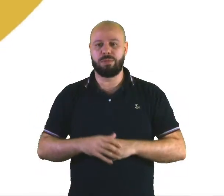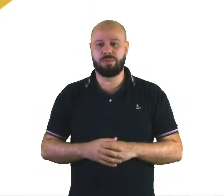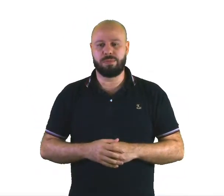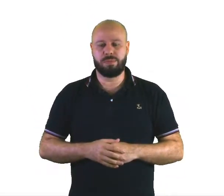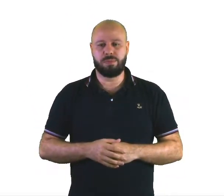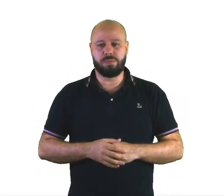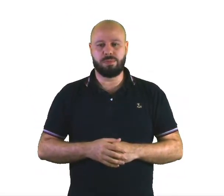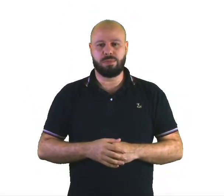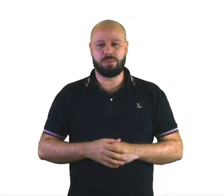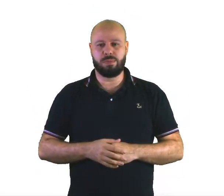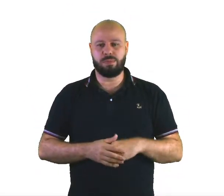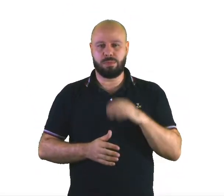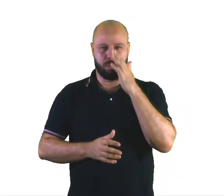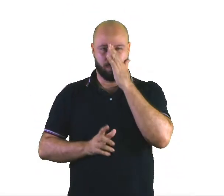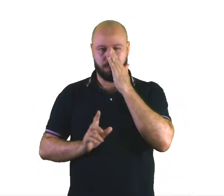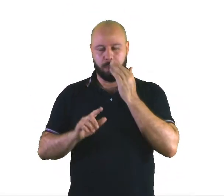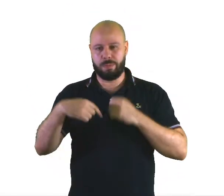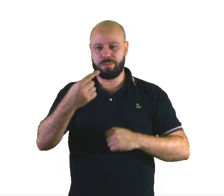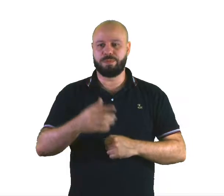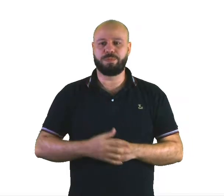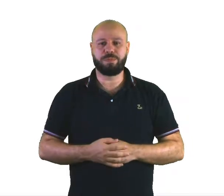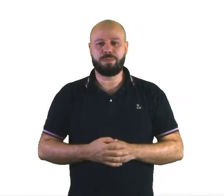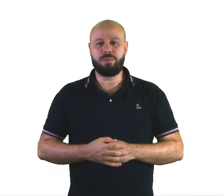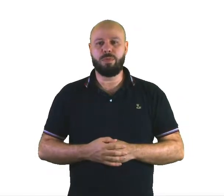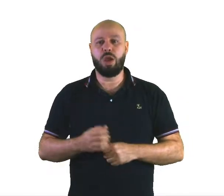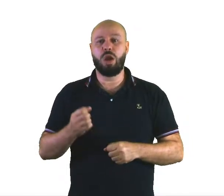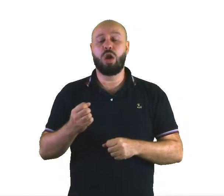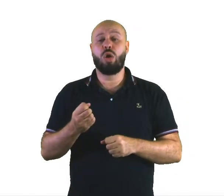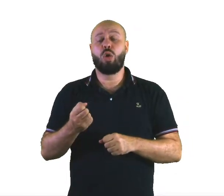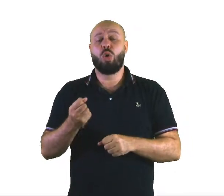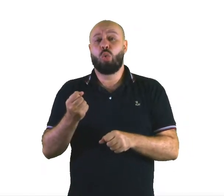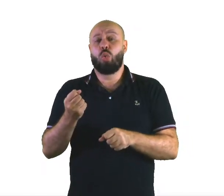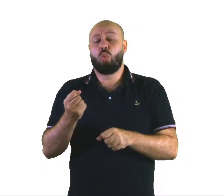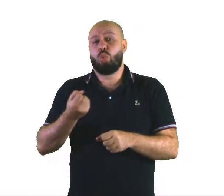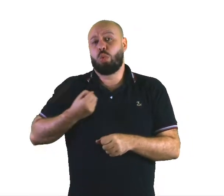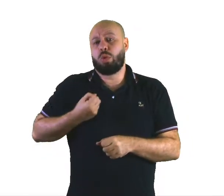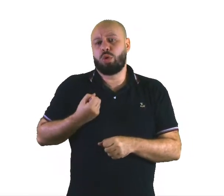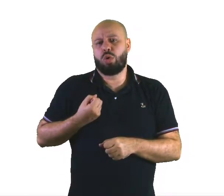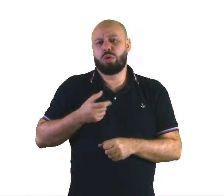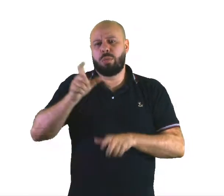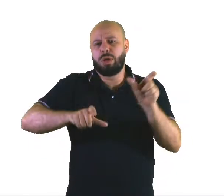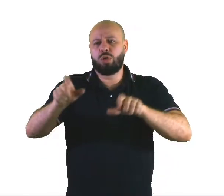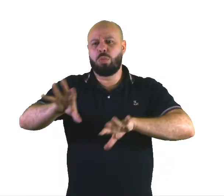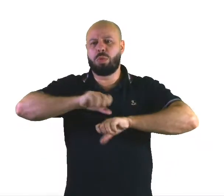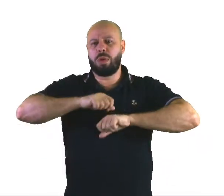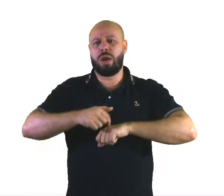6,7%. Próximo. O número de infectados cresceu